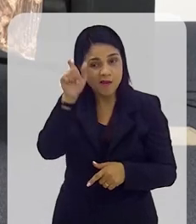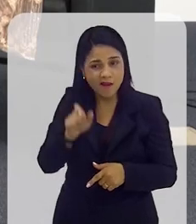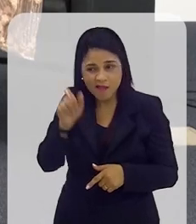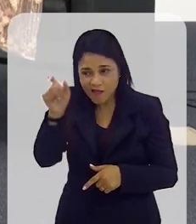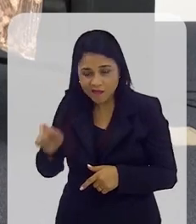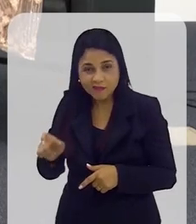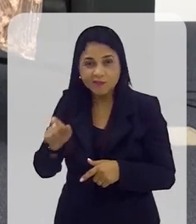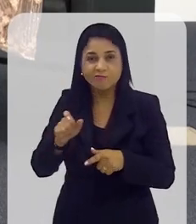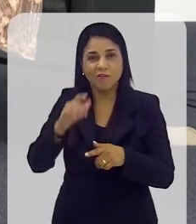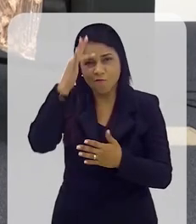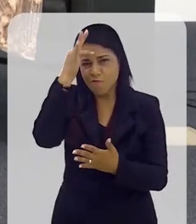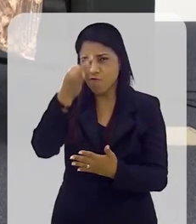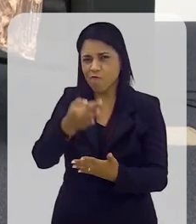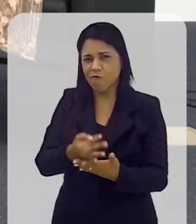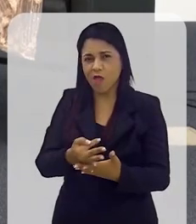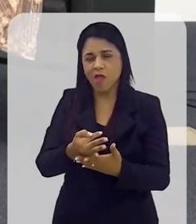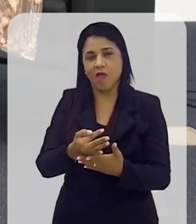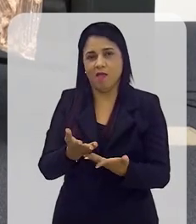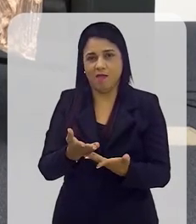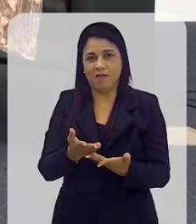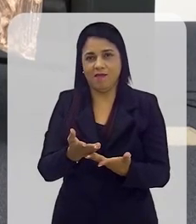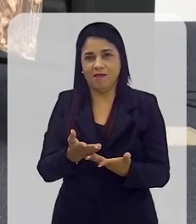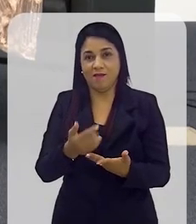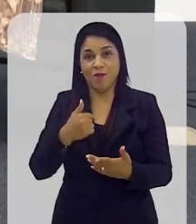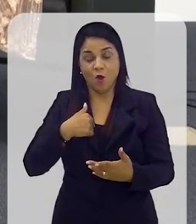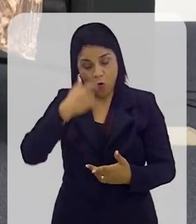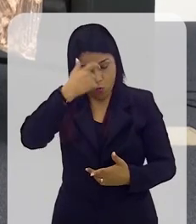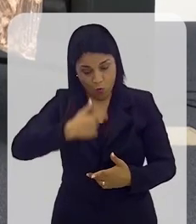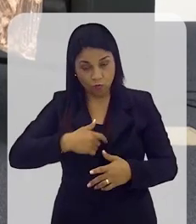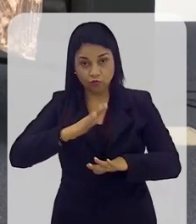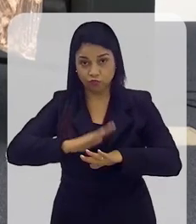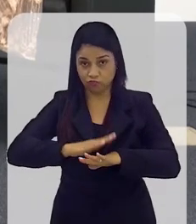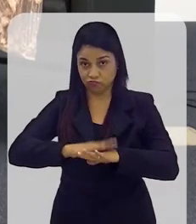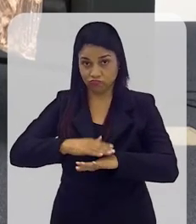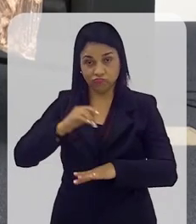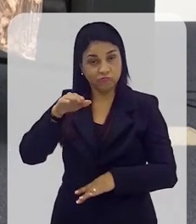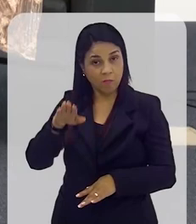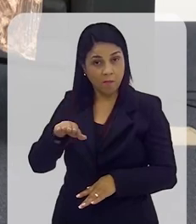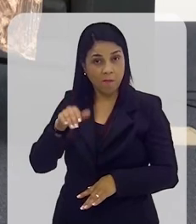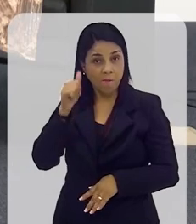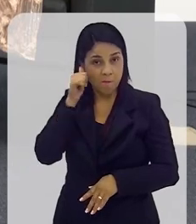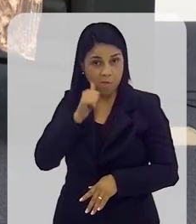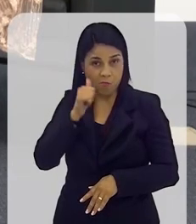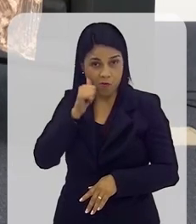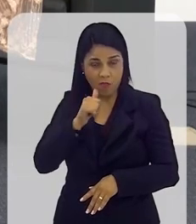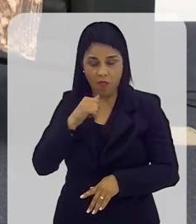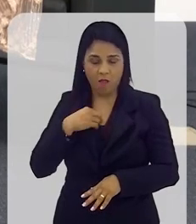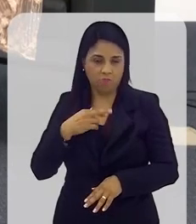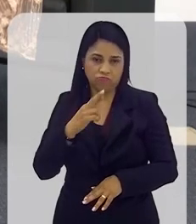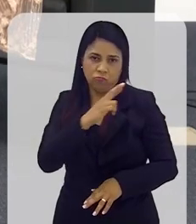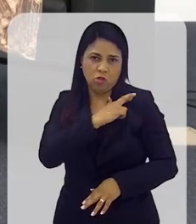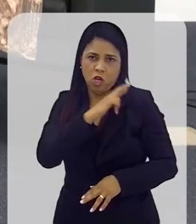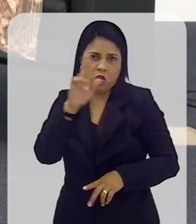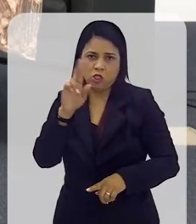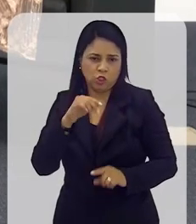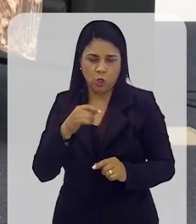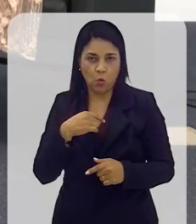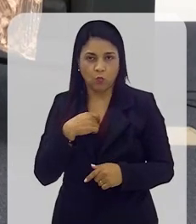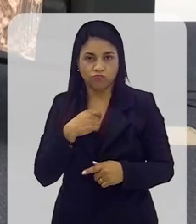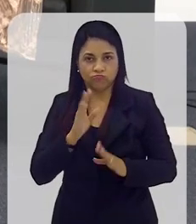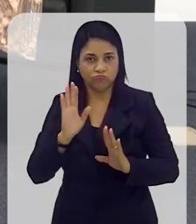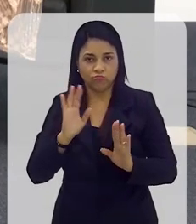Mulheres de muita fé, muita fé. Então, assim, hoje eu sou uma mulher que eu trago, eu não tenho uma religiosidade, eu não levanto uma